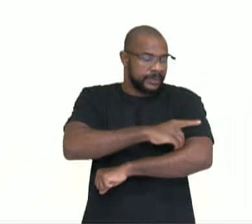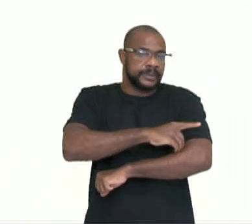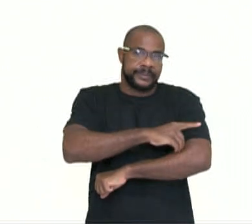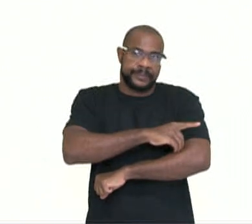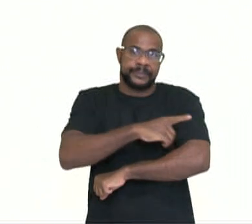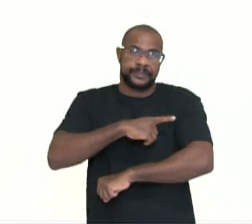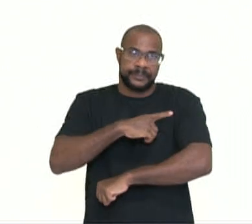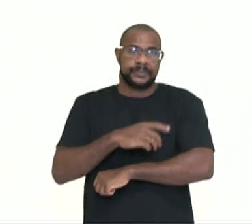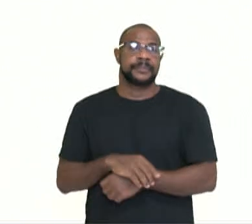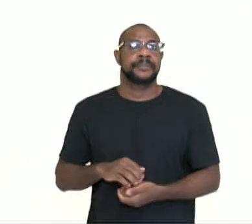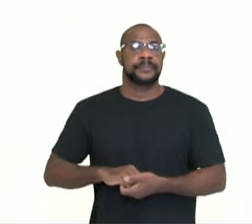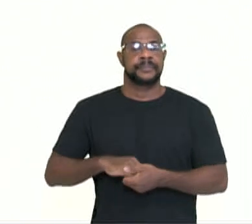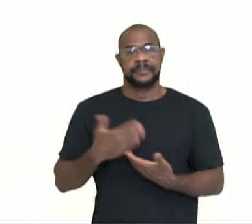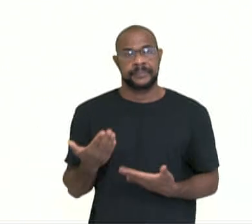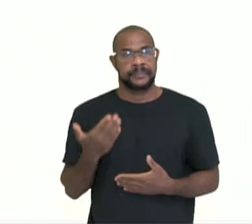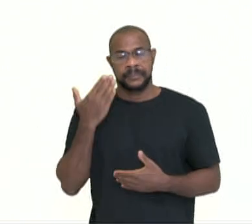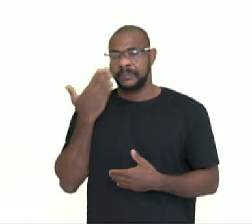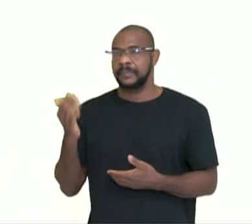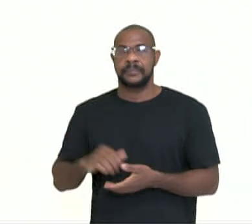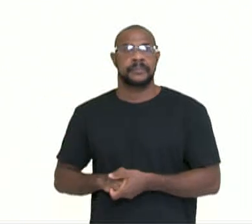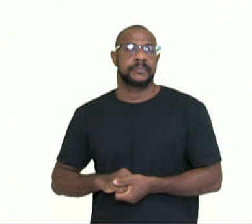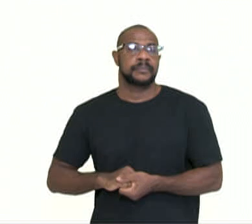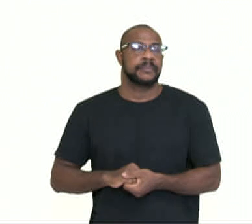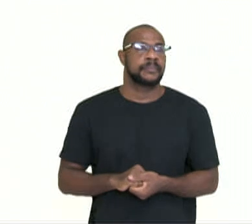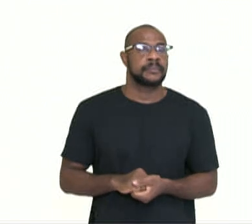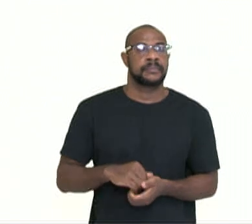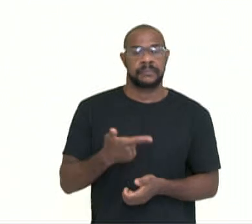Vamos continuar lendo aqui. Estado tem